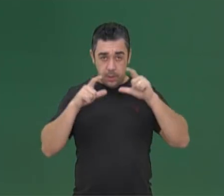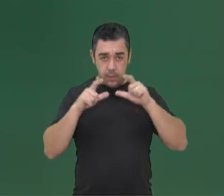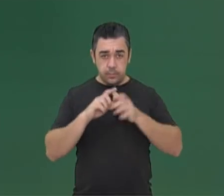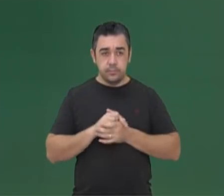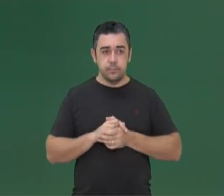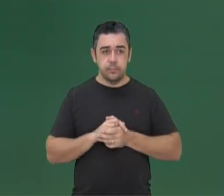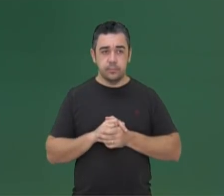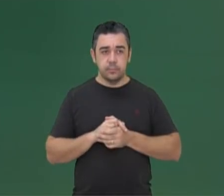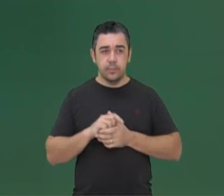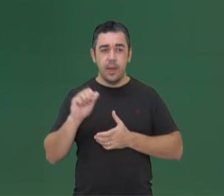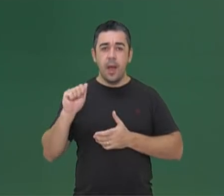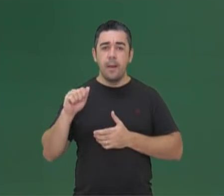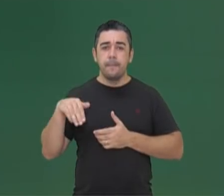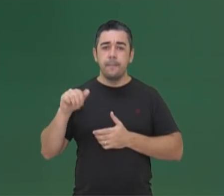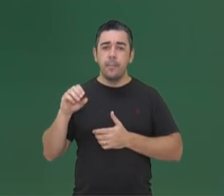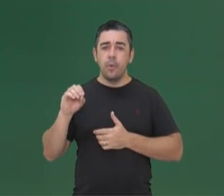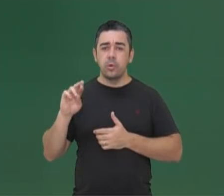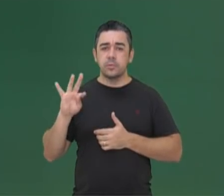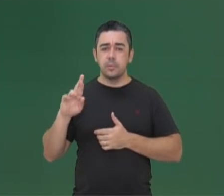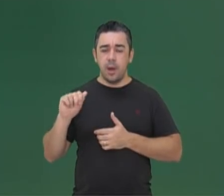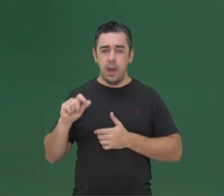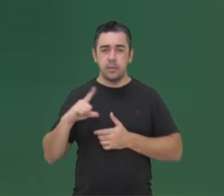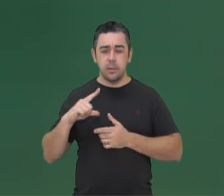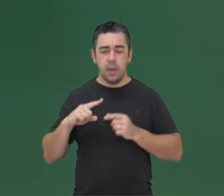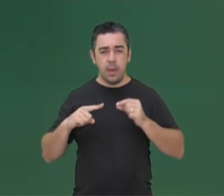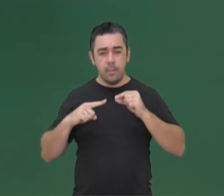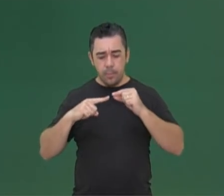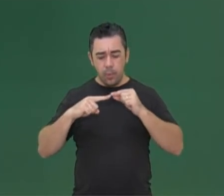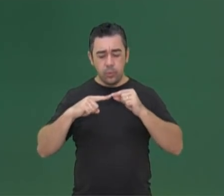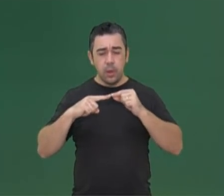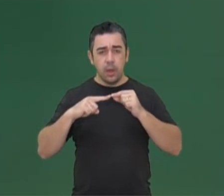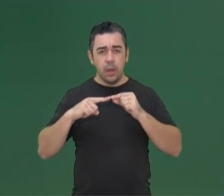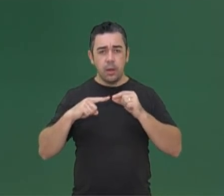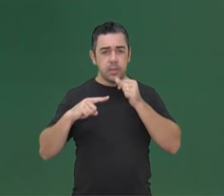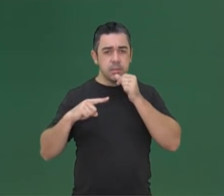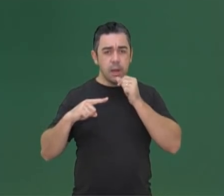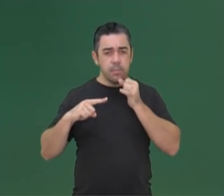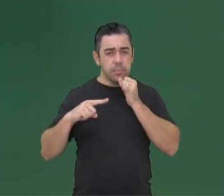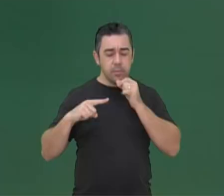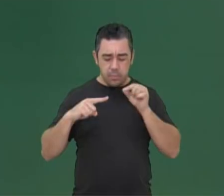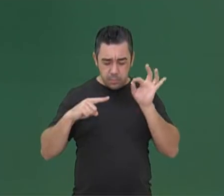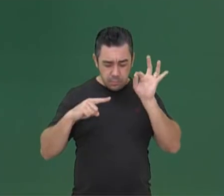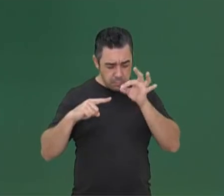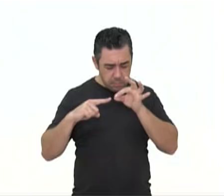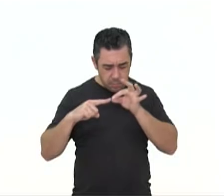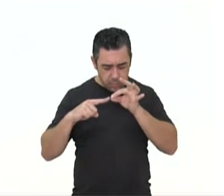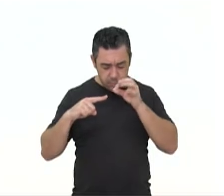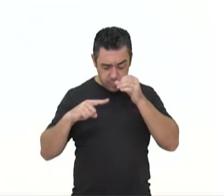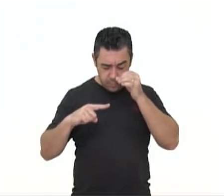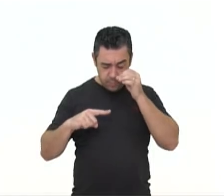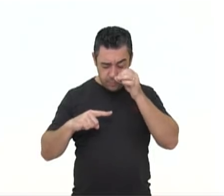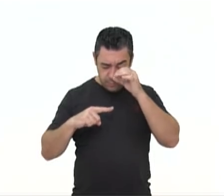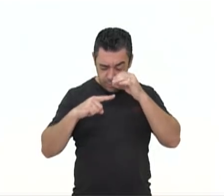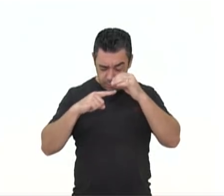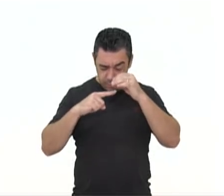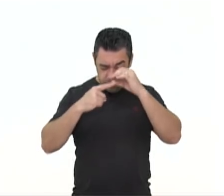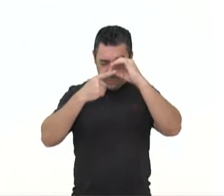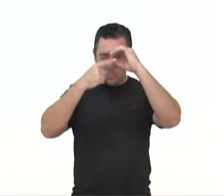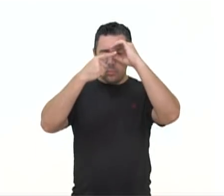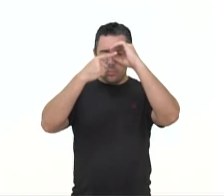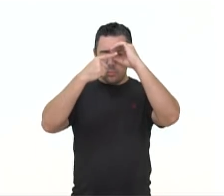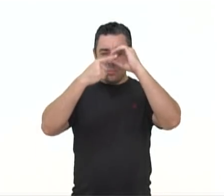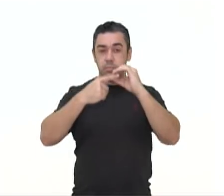palavra amostra, é uma ponta, uma ponta metálica, onde era colocado o objeto a ser observado. E ele pegava